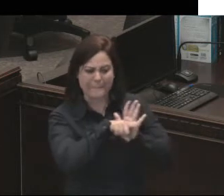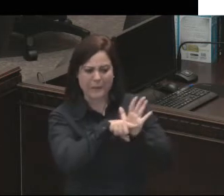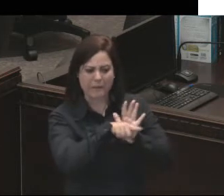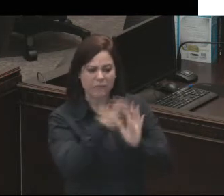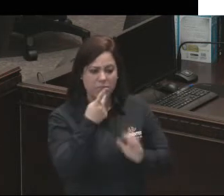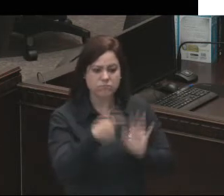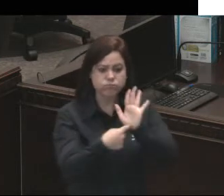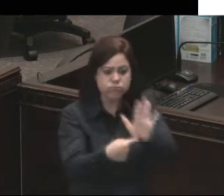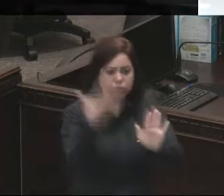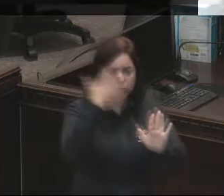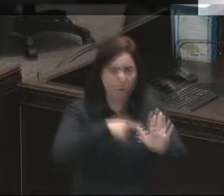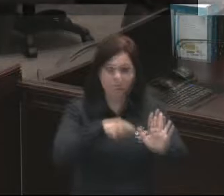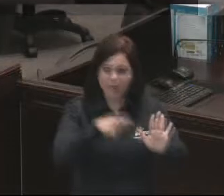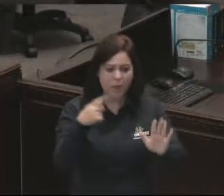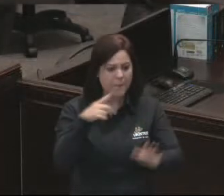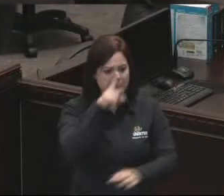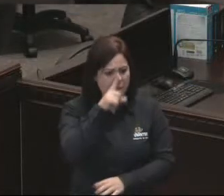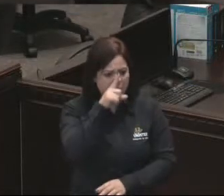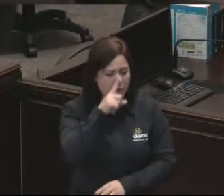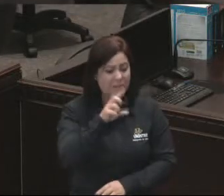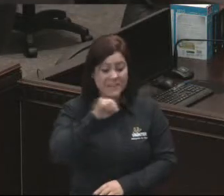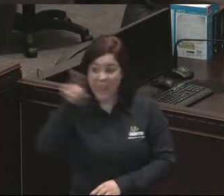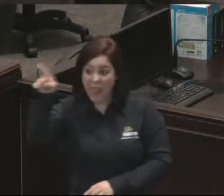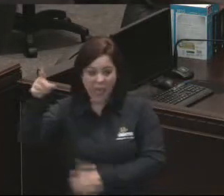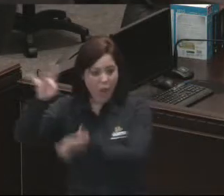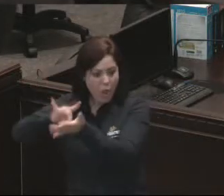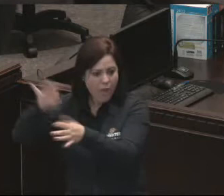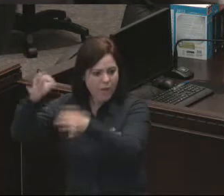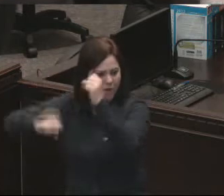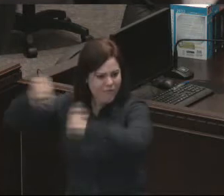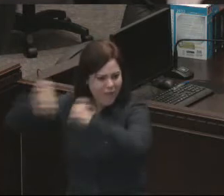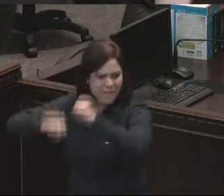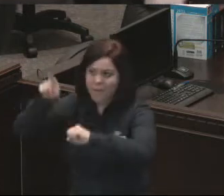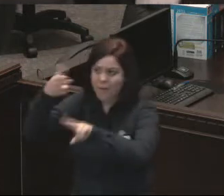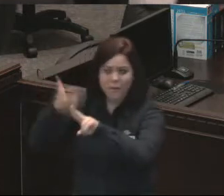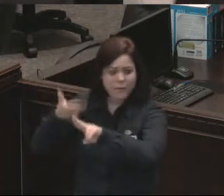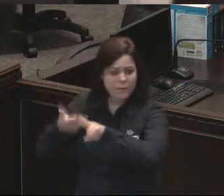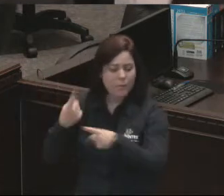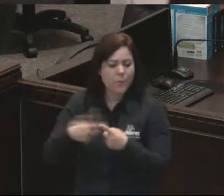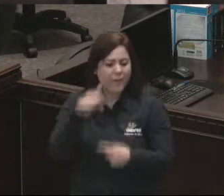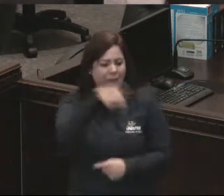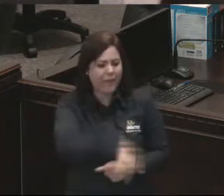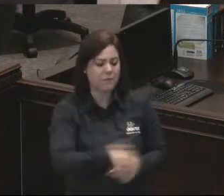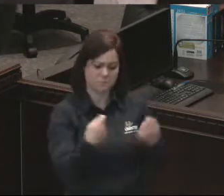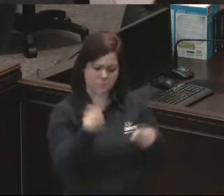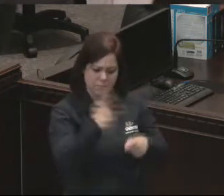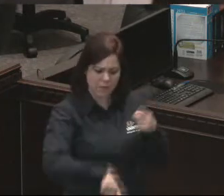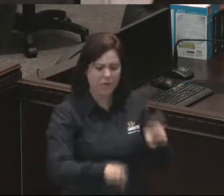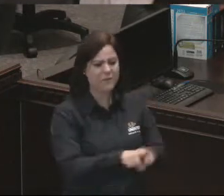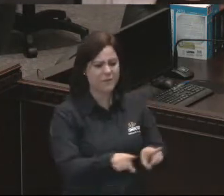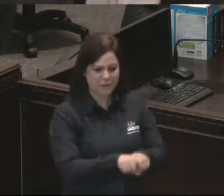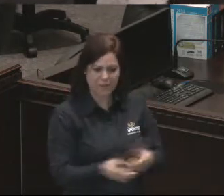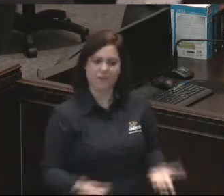é tóxico. Se o país de origem já não vende, já não usa, ele deveria ser automaticamente proibido em